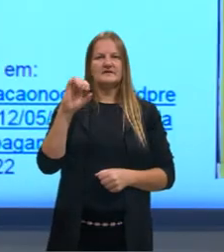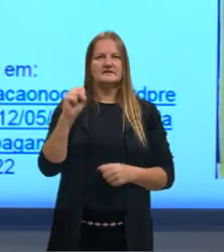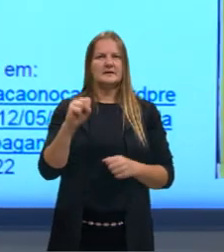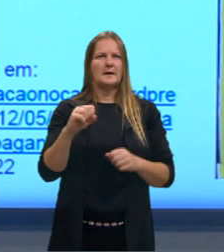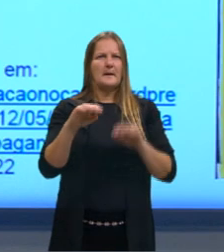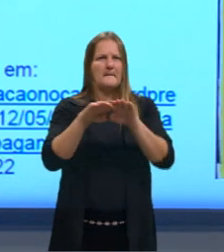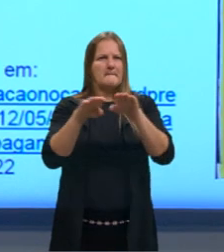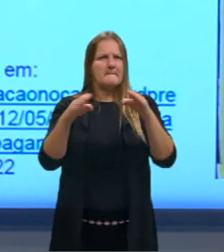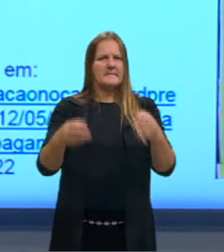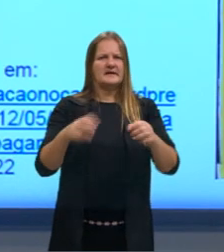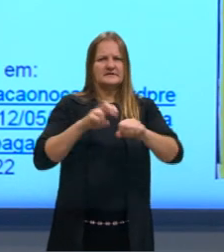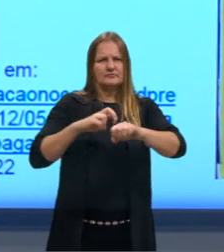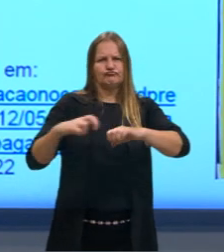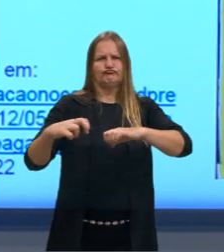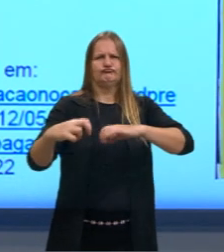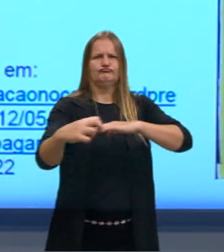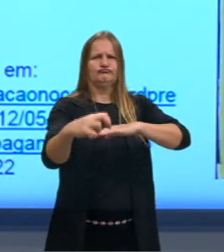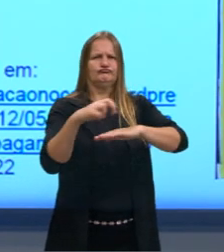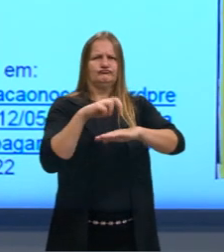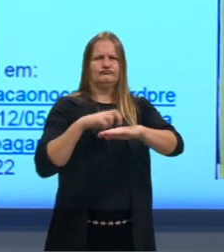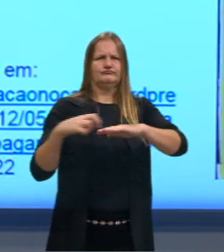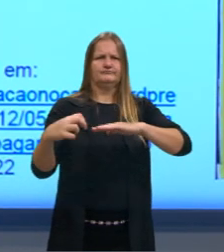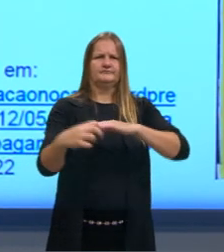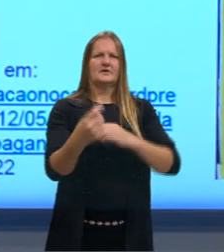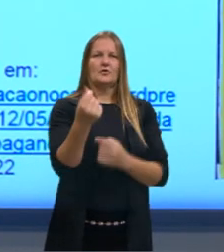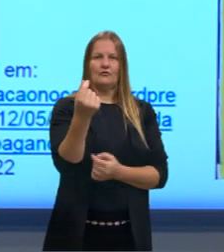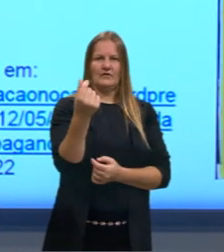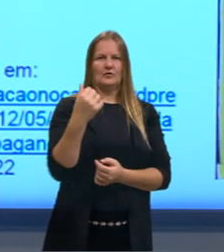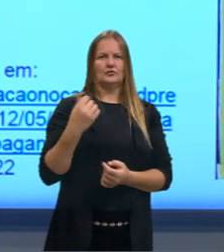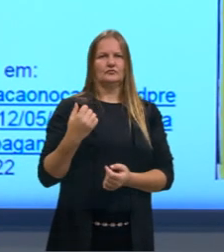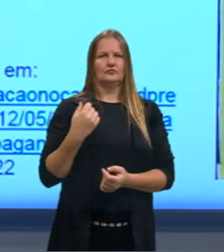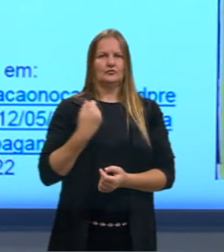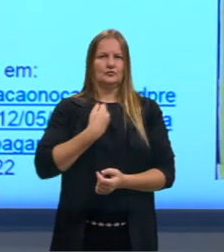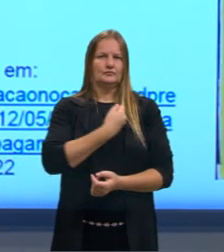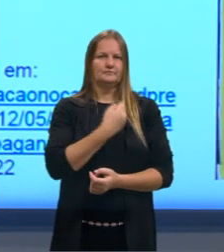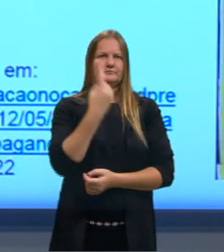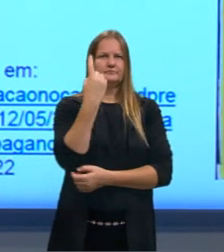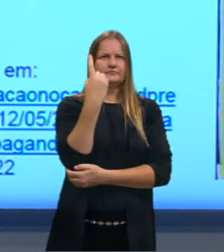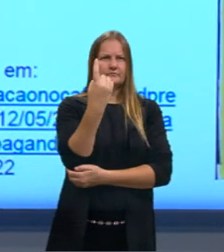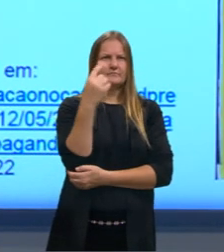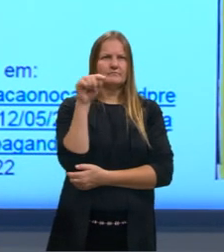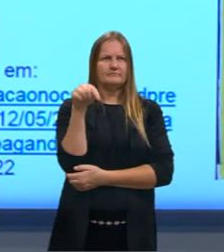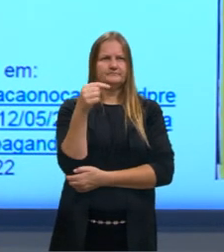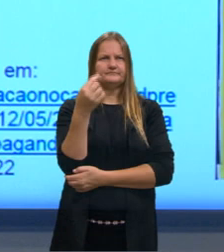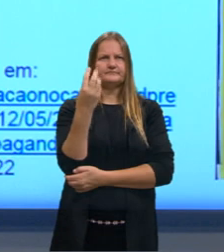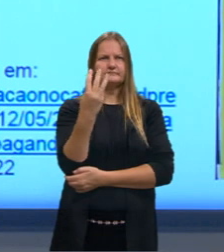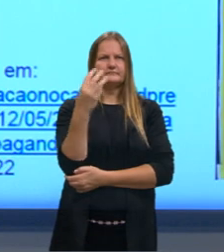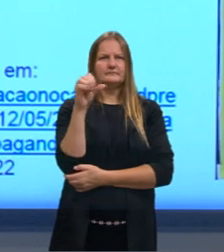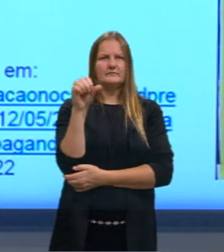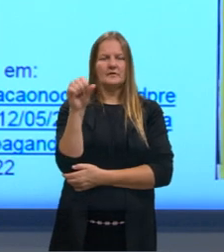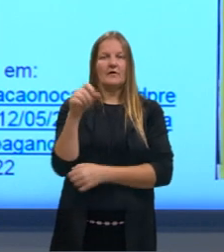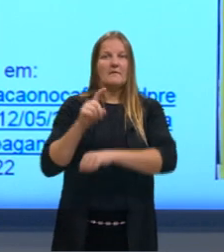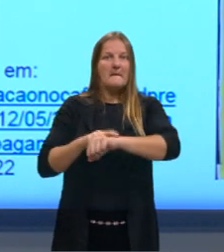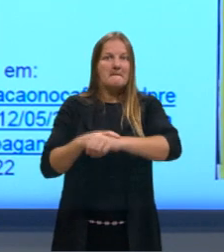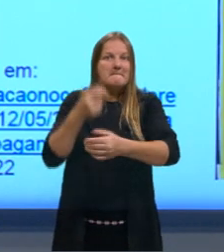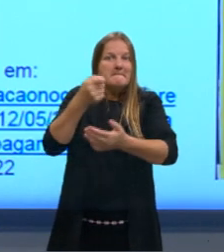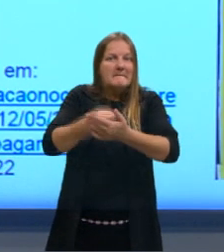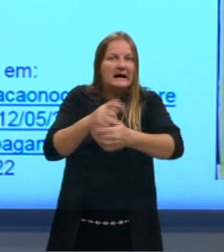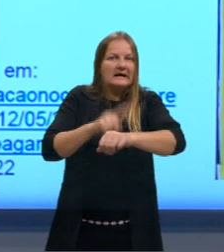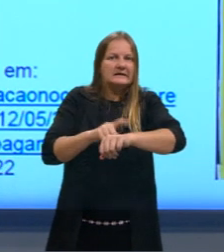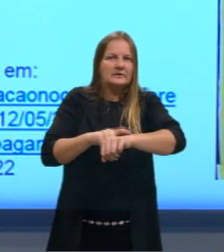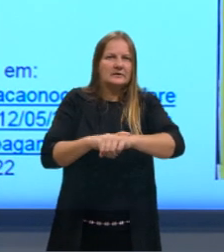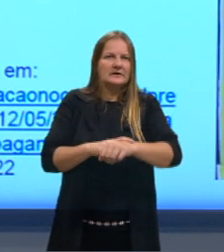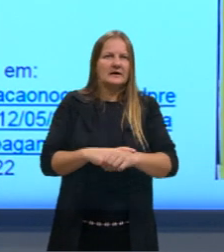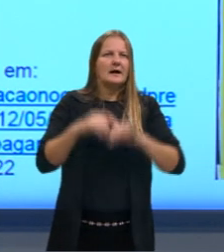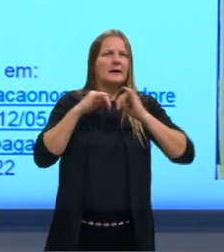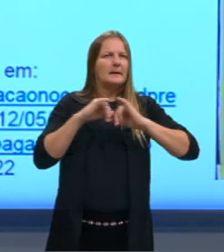a mesa com várias cadeiras e um valor né 1399 à vista e